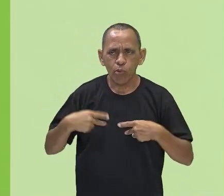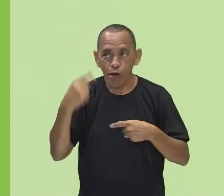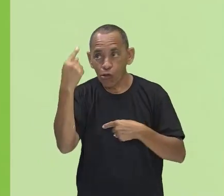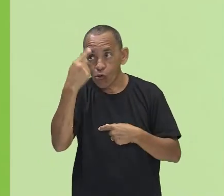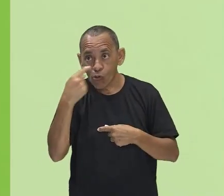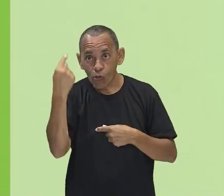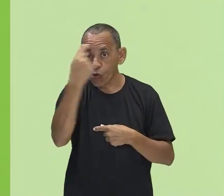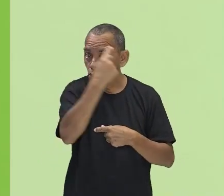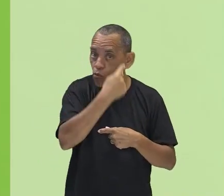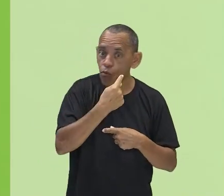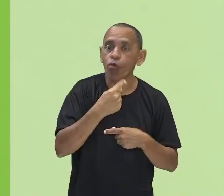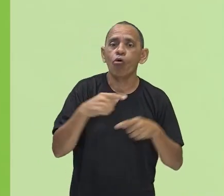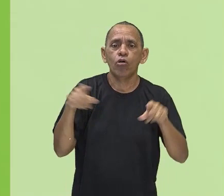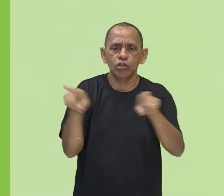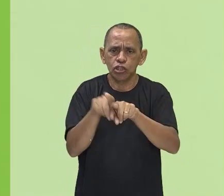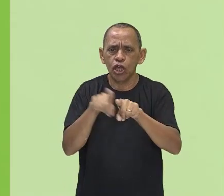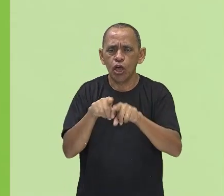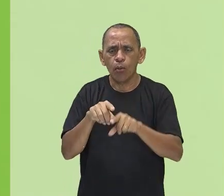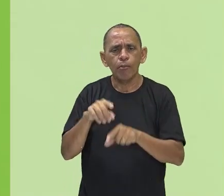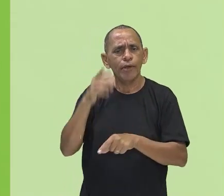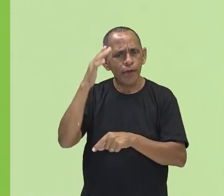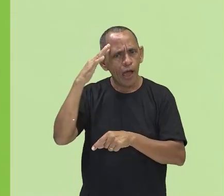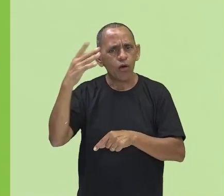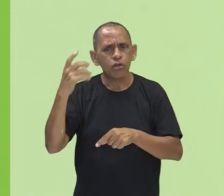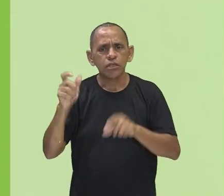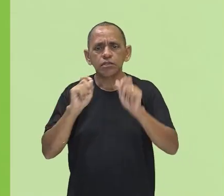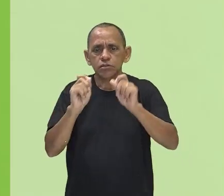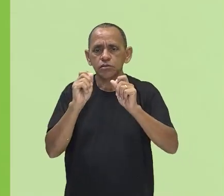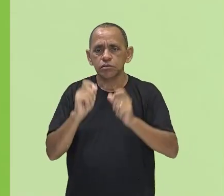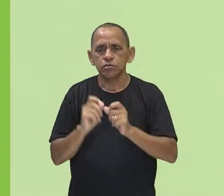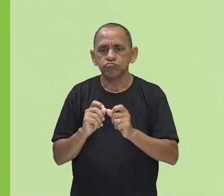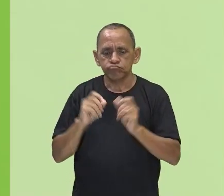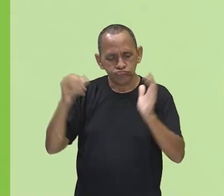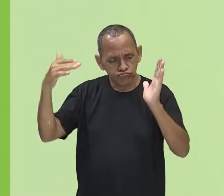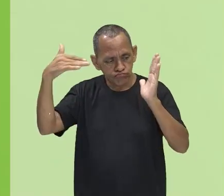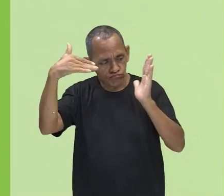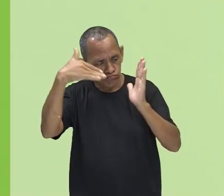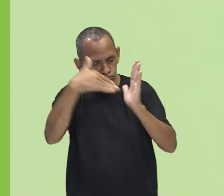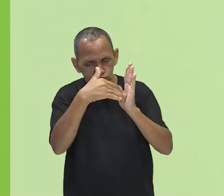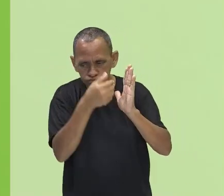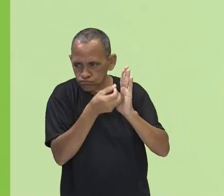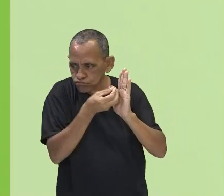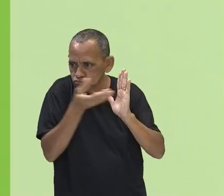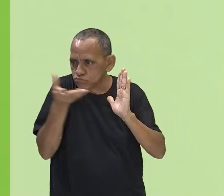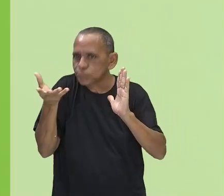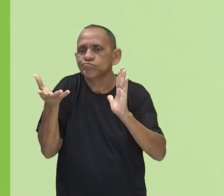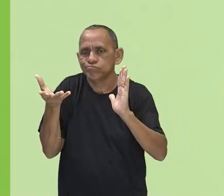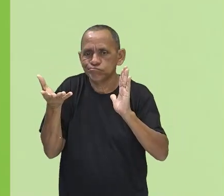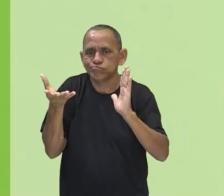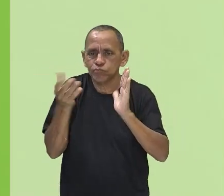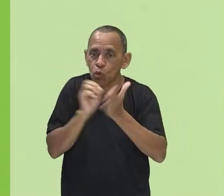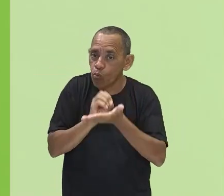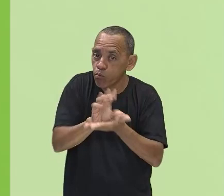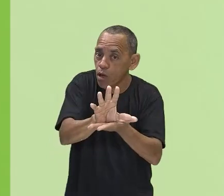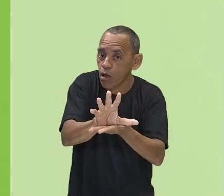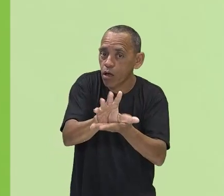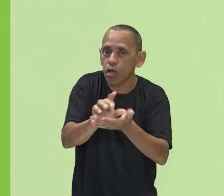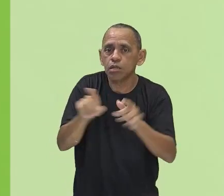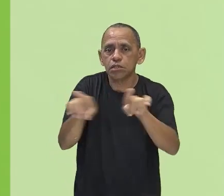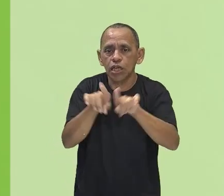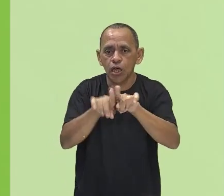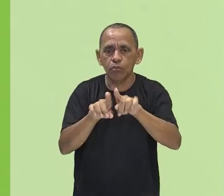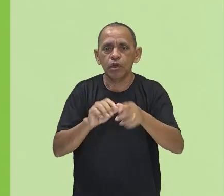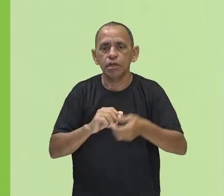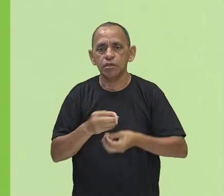também ocorre a refração da luz aí, também ocorre essa mudança da direção de propagação da luz também